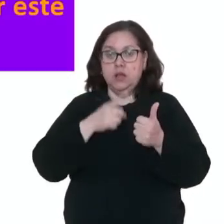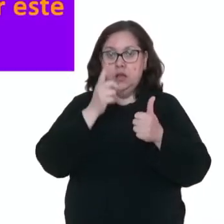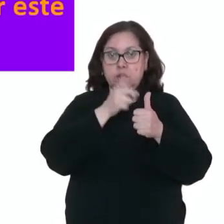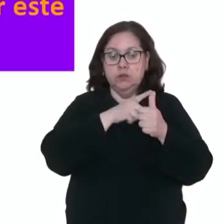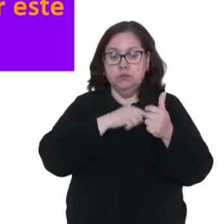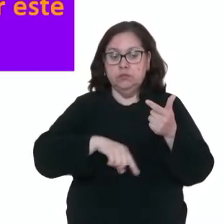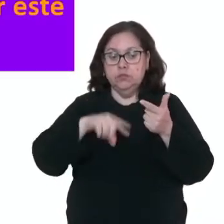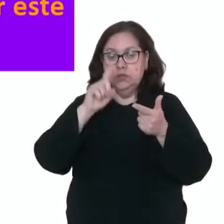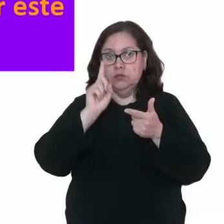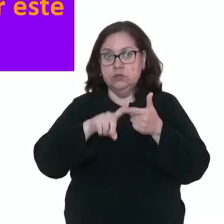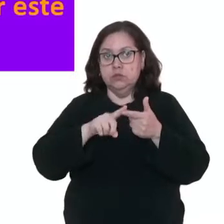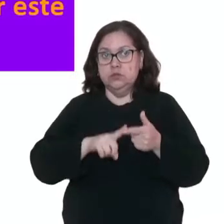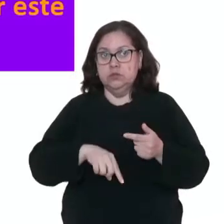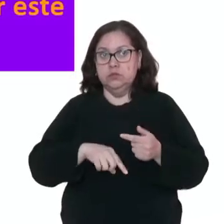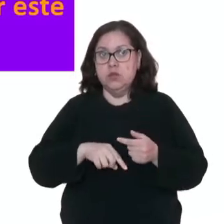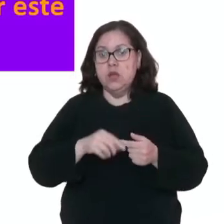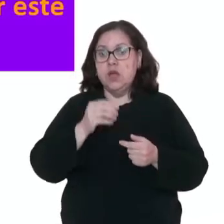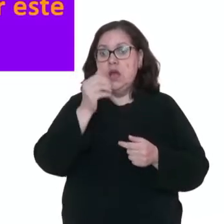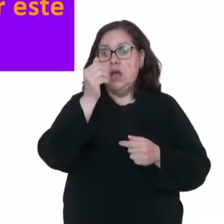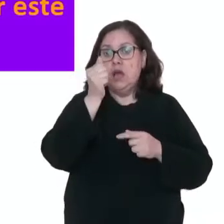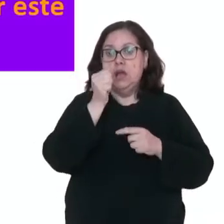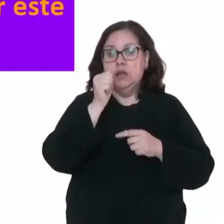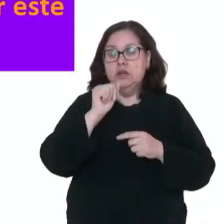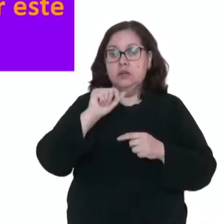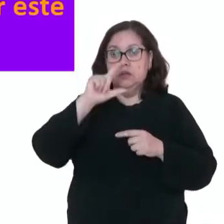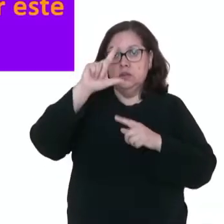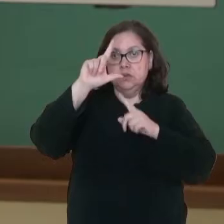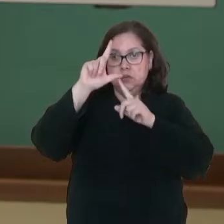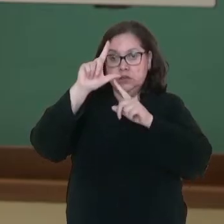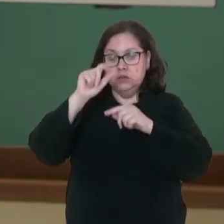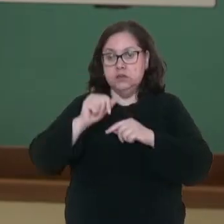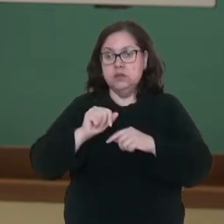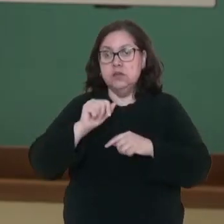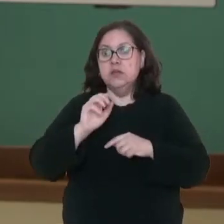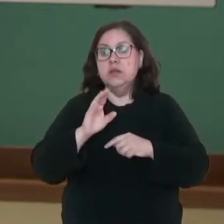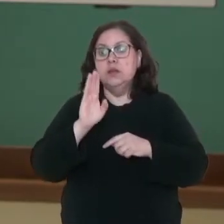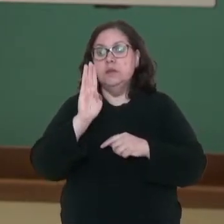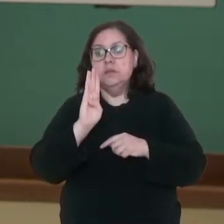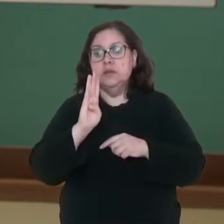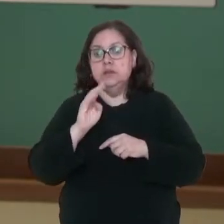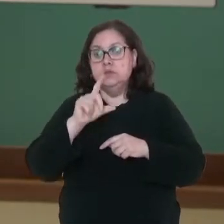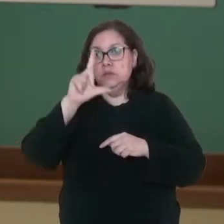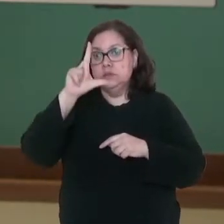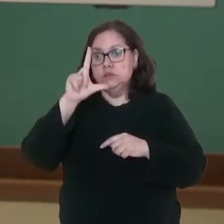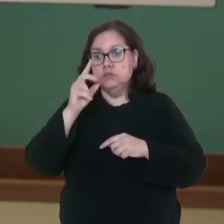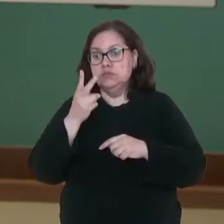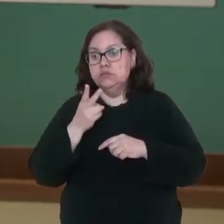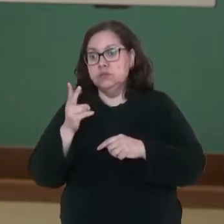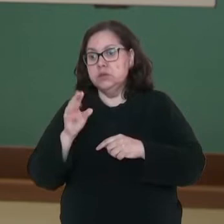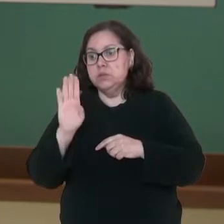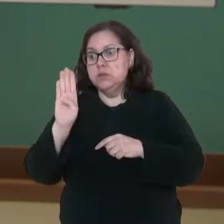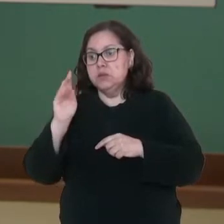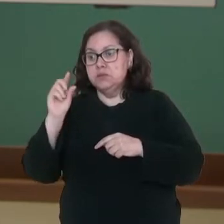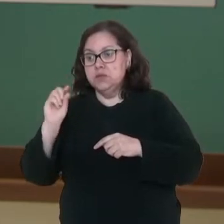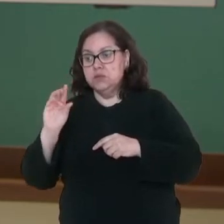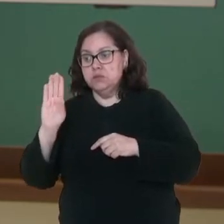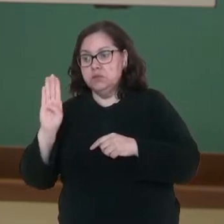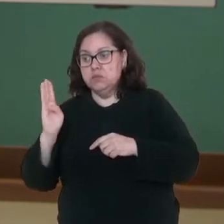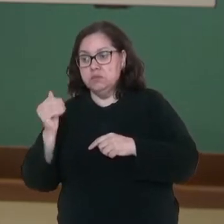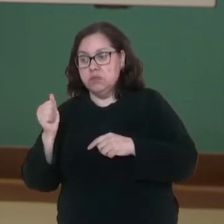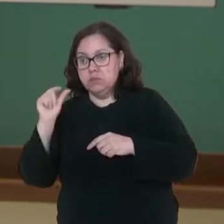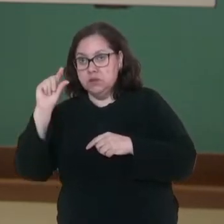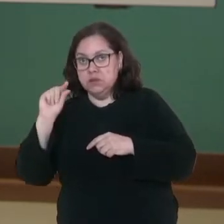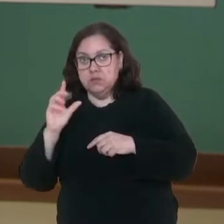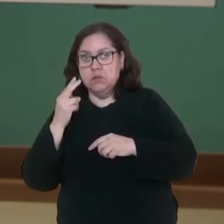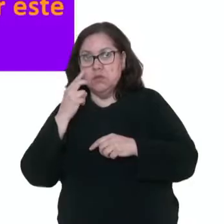imagem 2 com os genes azão, né? Com os alelos azão, azinho, bezão, bezinho, só que em duas situações diferentes. Tá? Aparentemente, olhando no